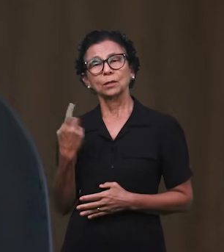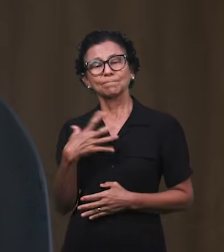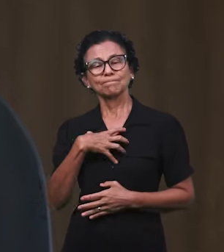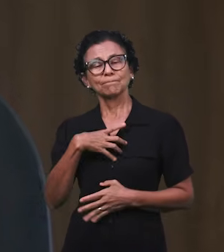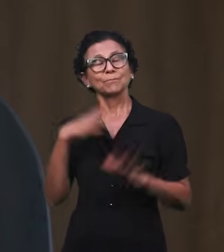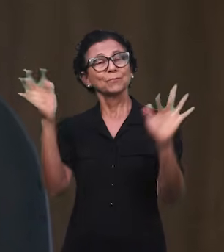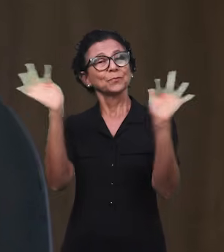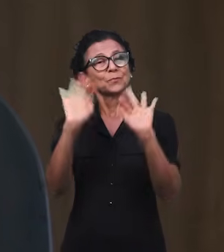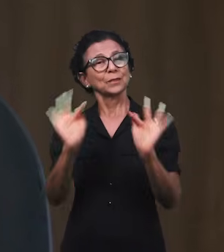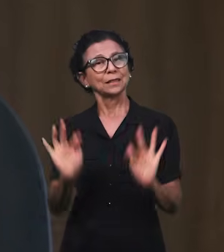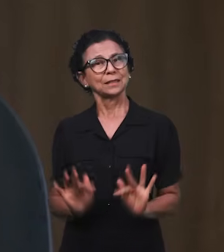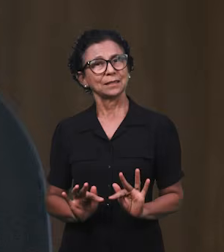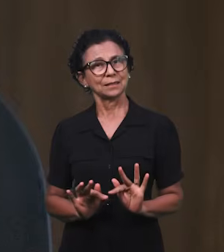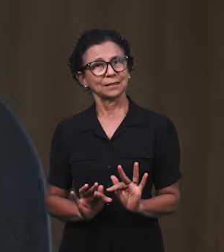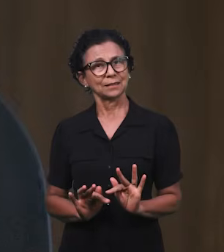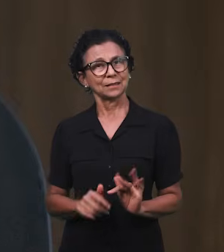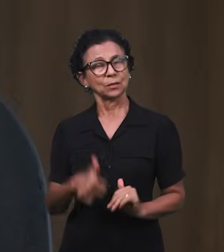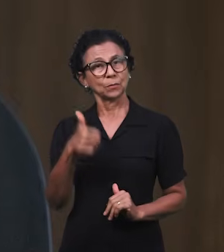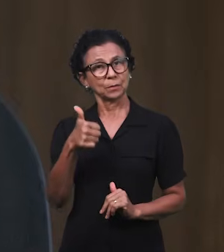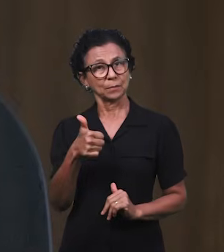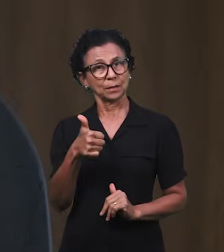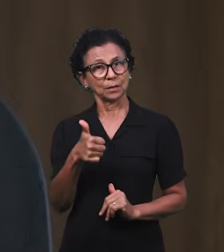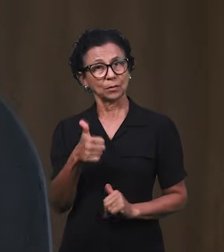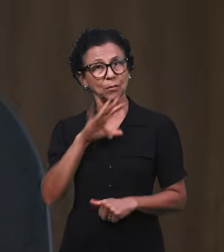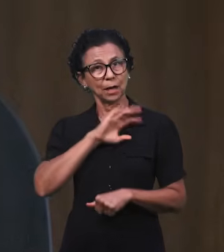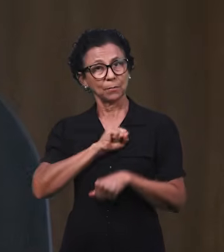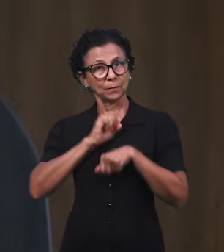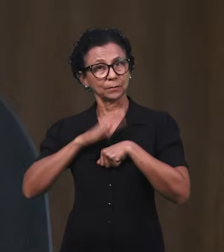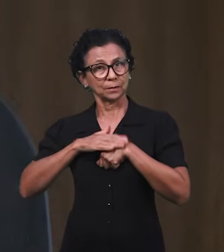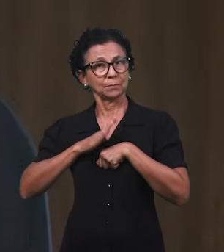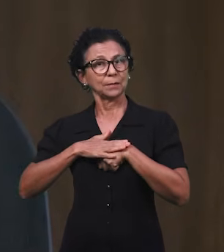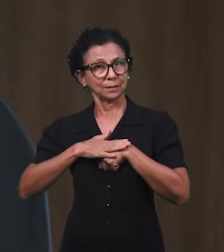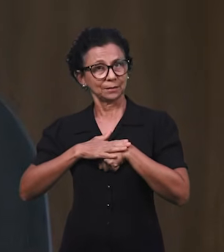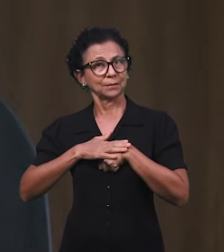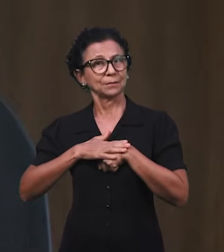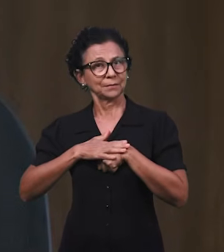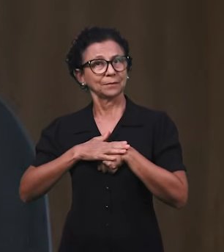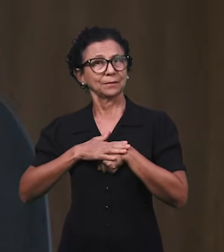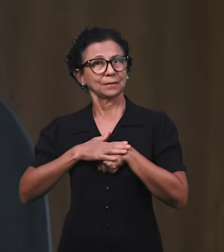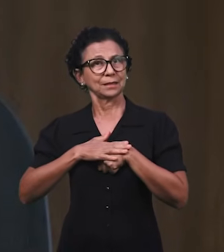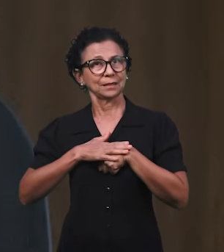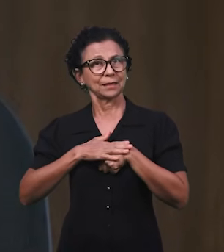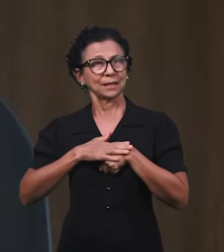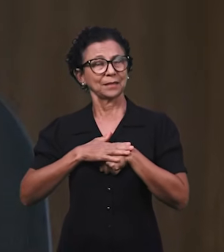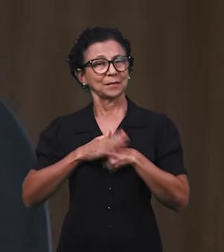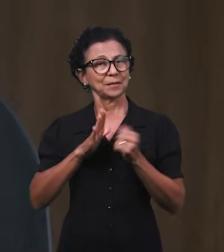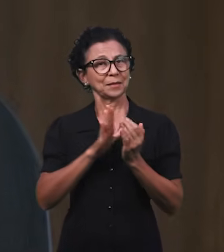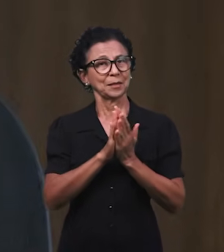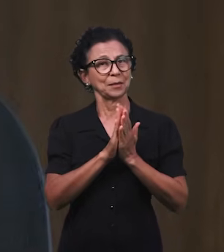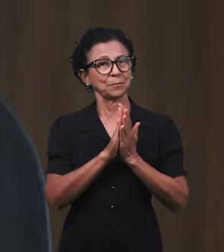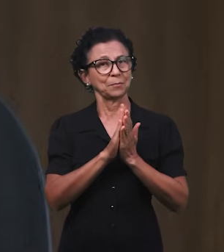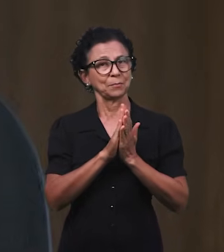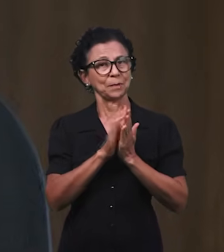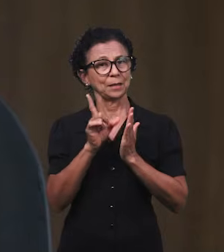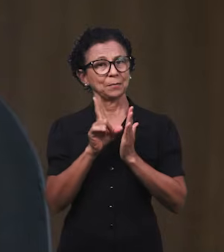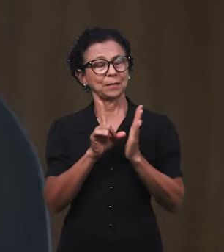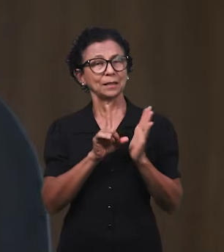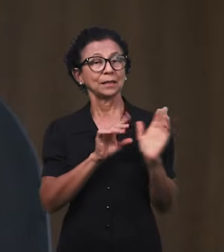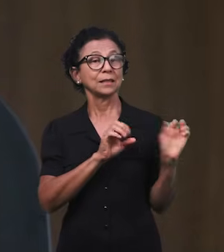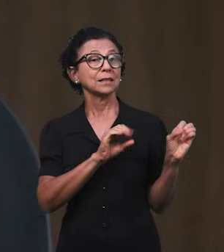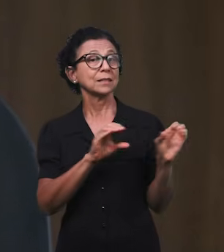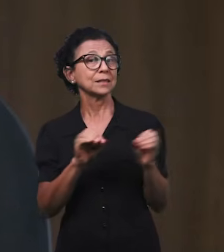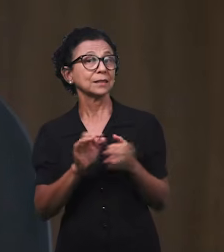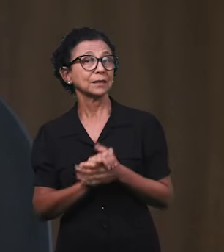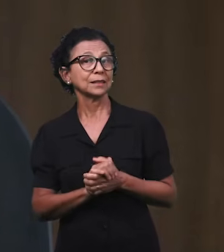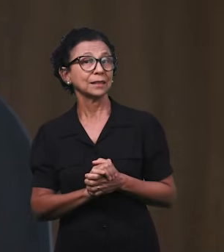isso você tem que se amar. A primeira coisa, se ame. A Bíblia fala amar ao